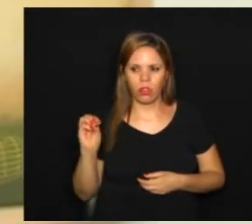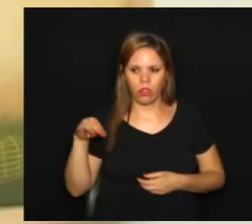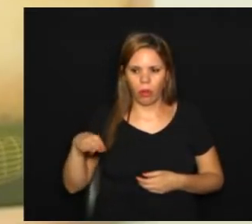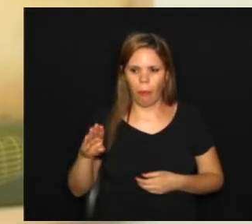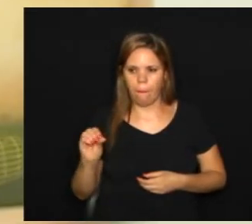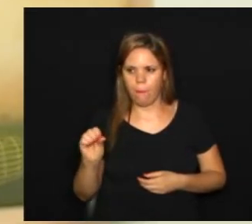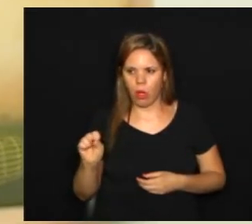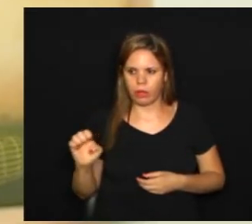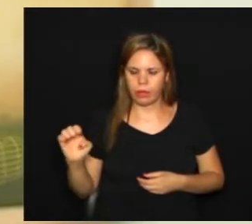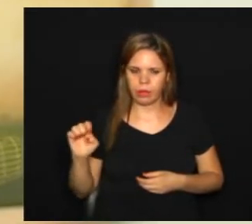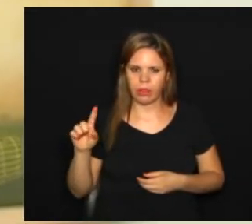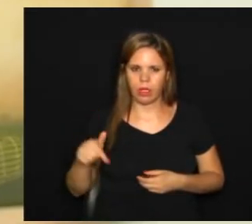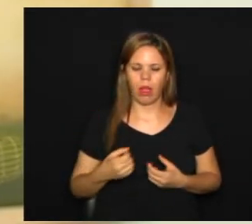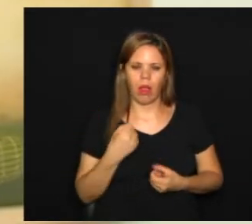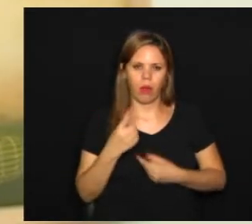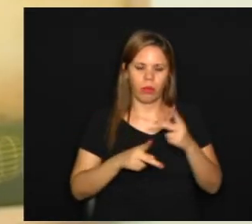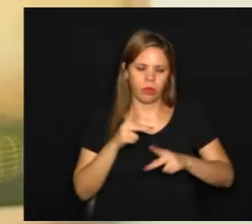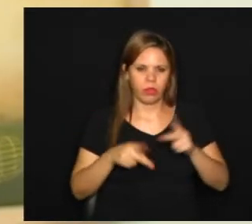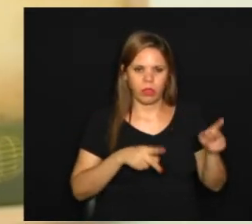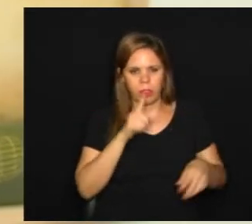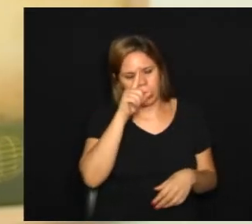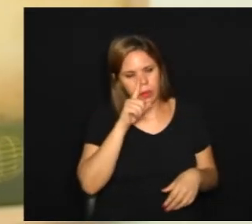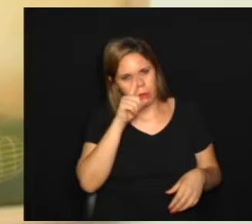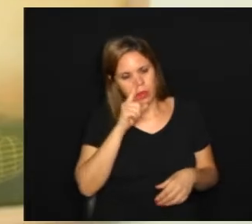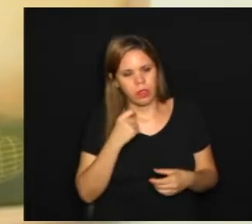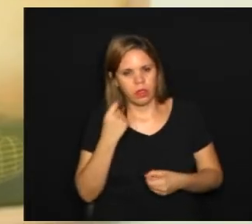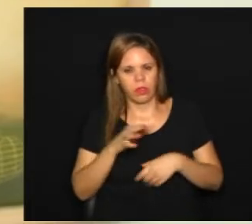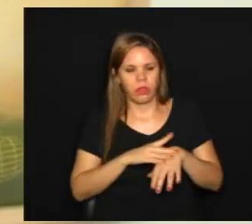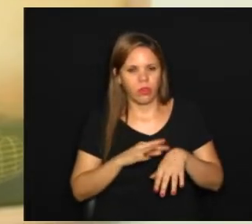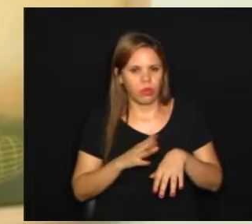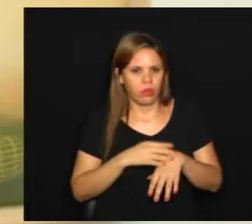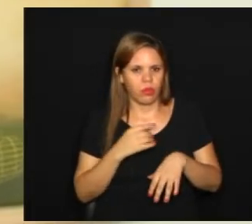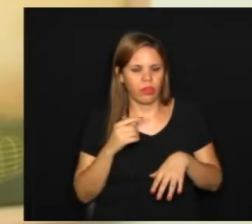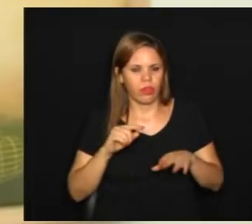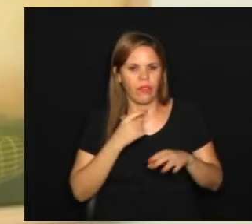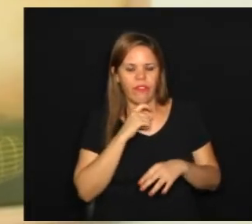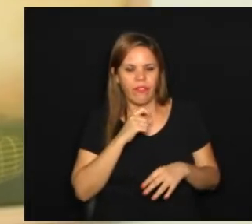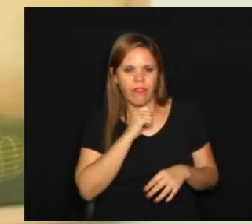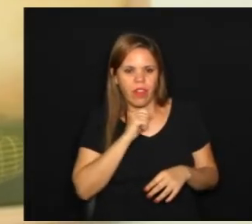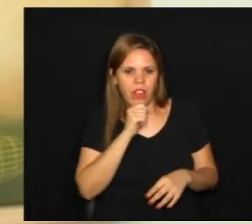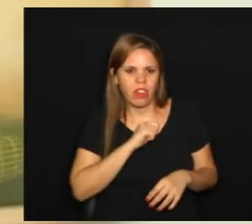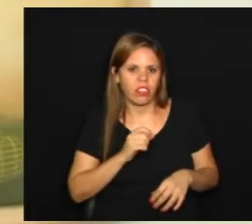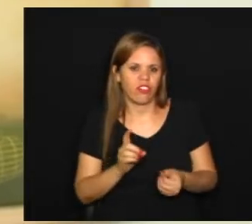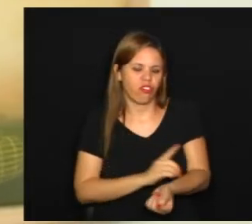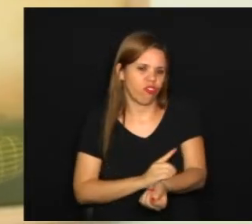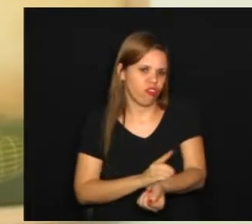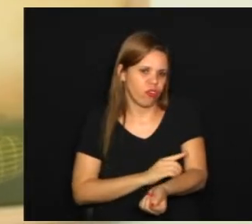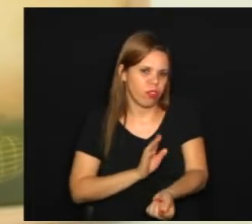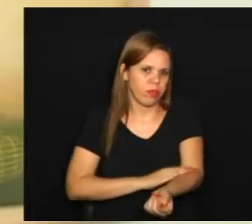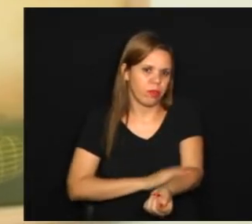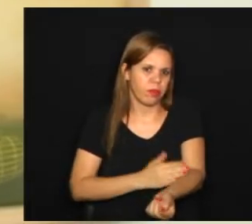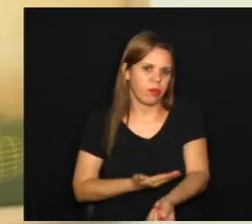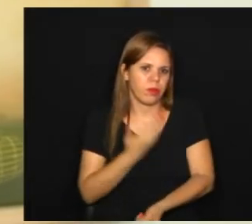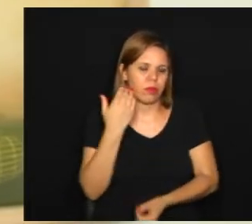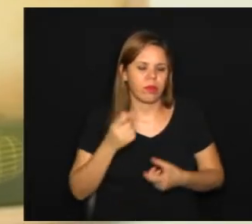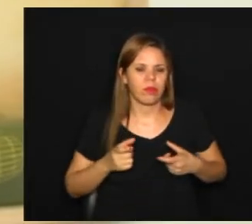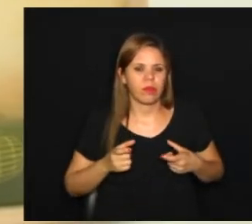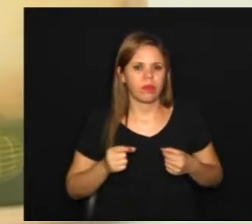coágulo dentro dessa veia, né? Ou numa artéria também. Quais são os riscos para essa pessoa que desenvolveu a